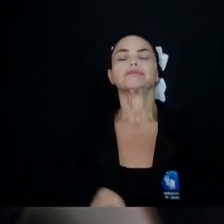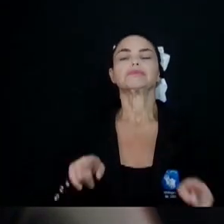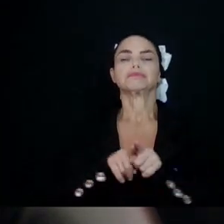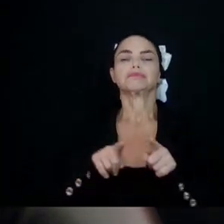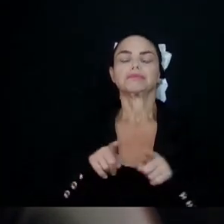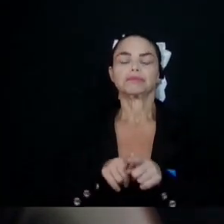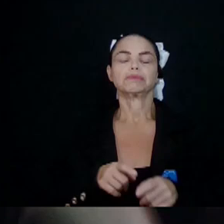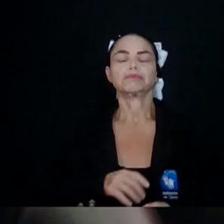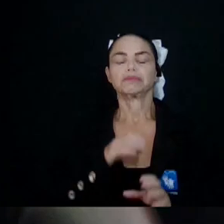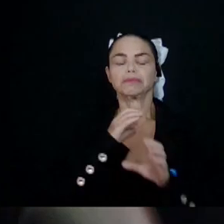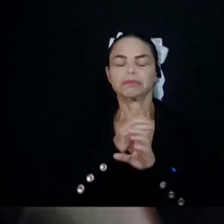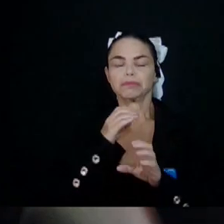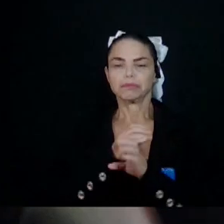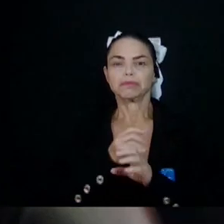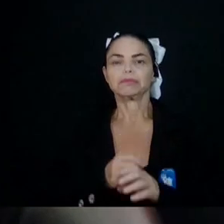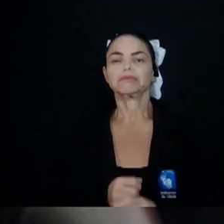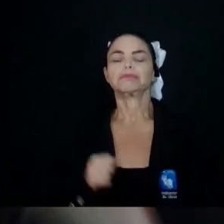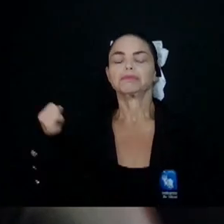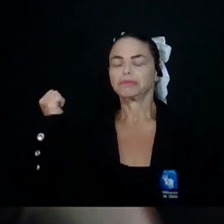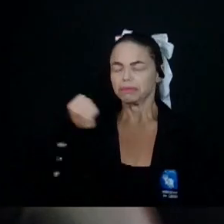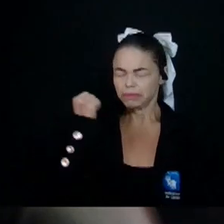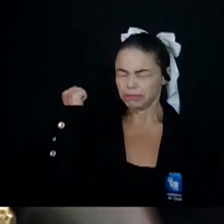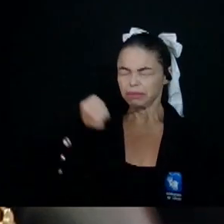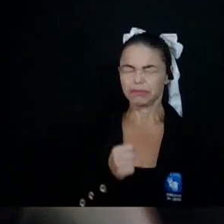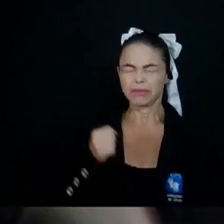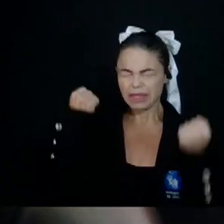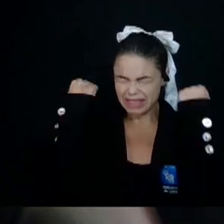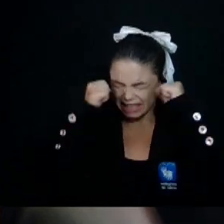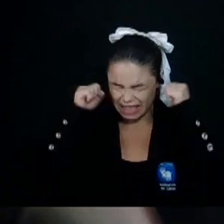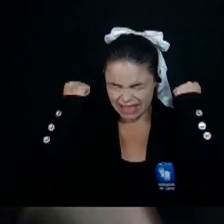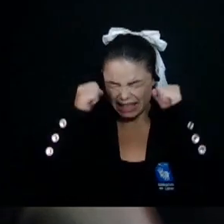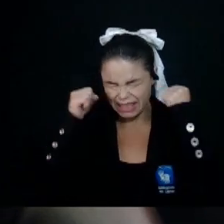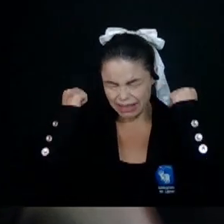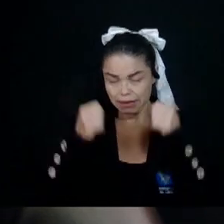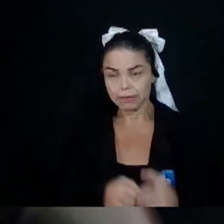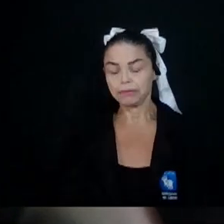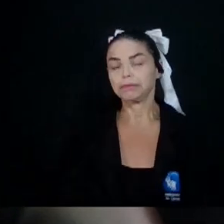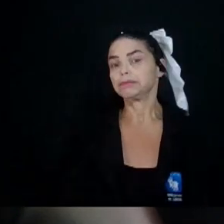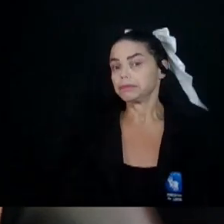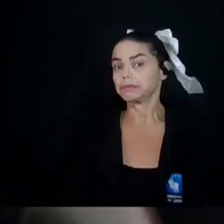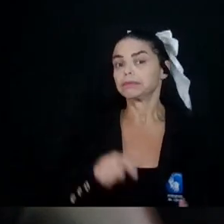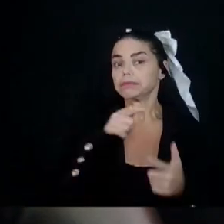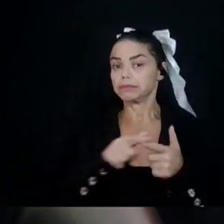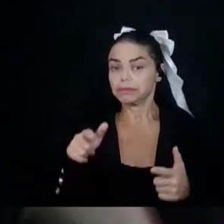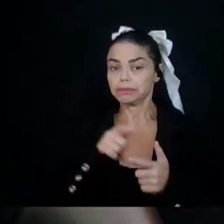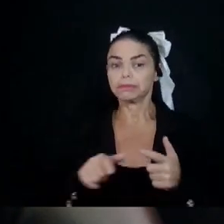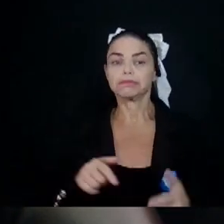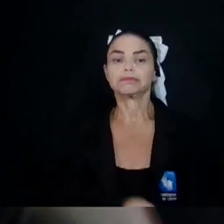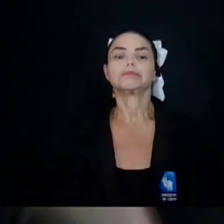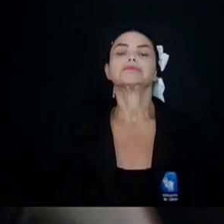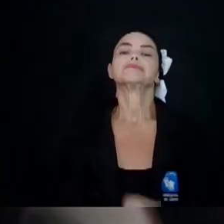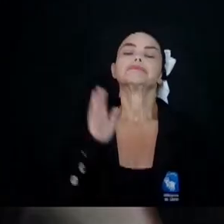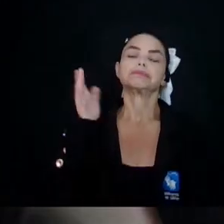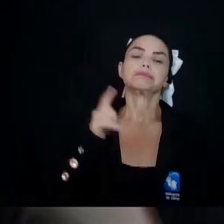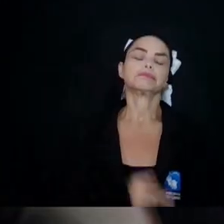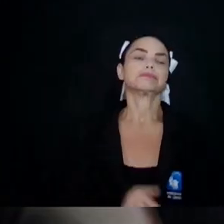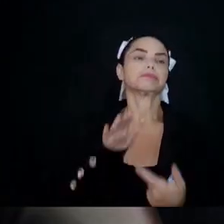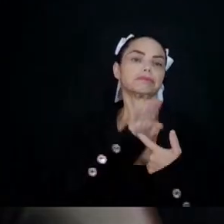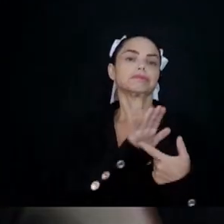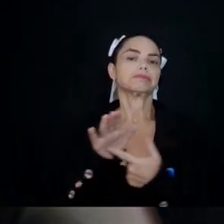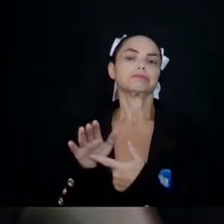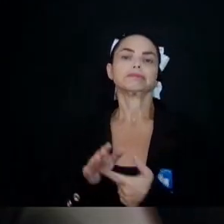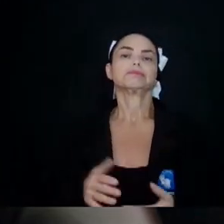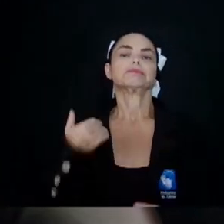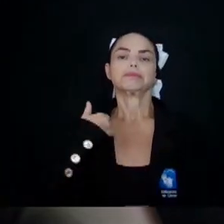essa agressividade, né, todas essas questões fisiológicas, né, que já estão aparecendo no corpo, que já Sim. está